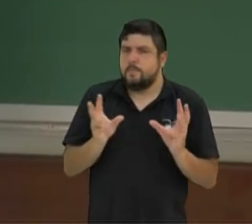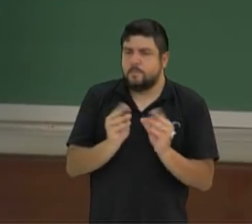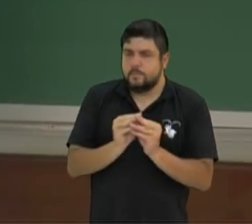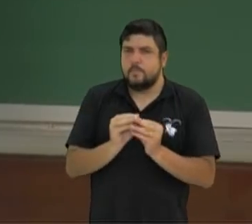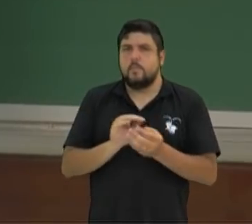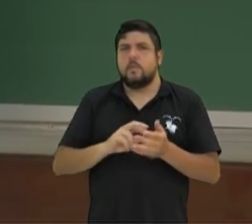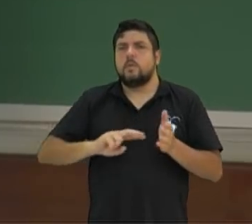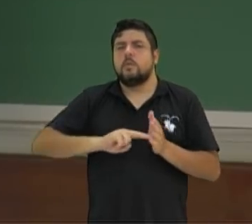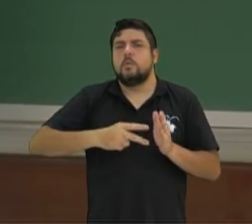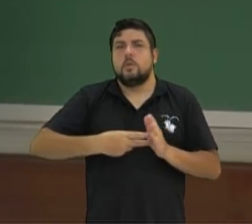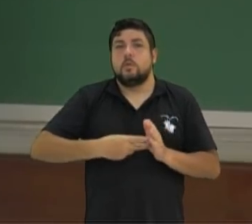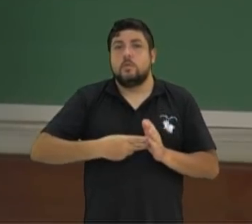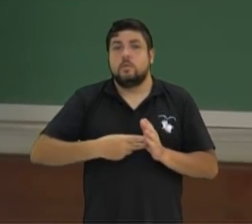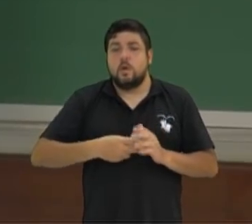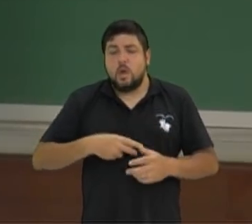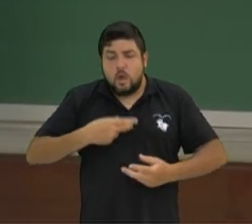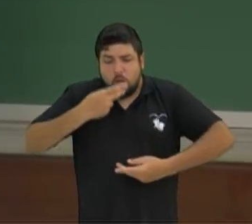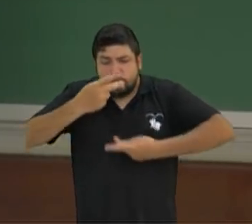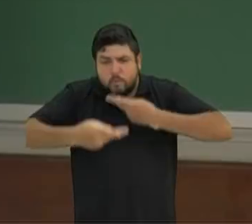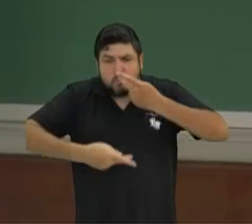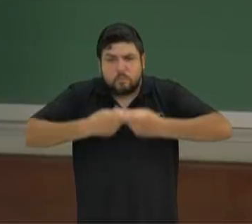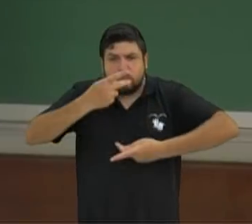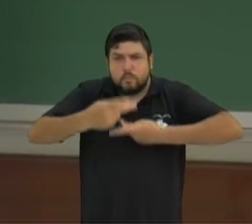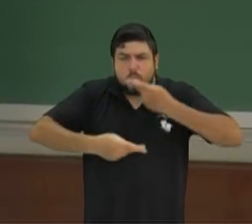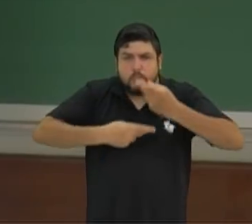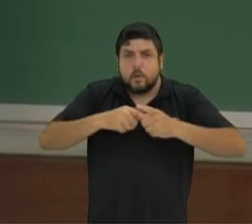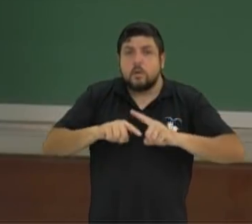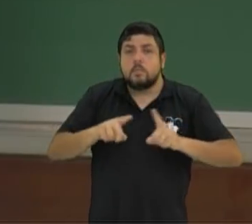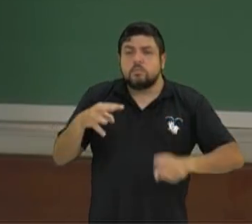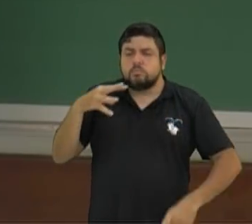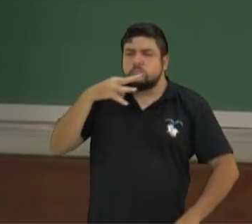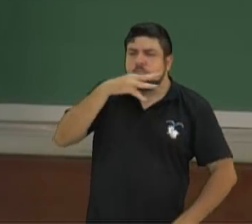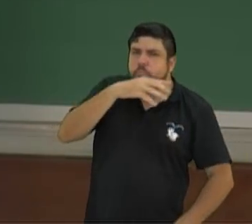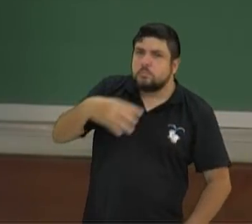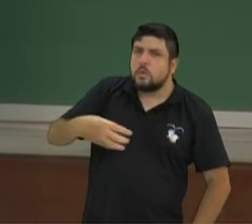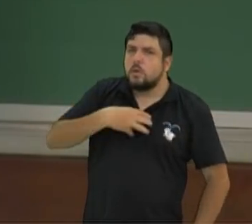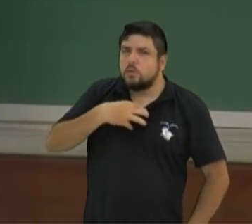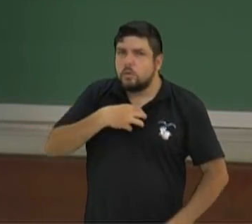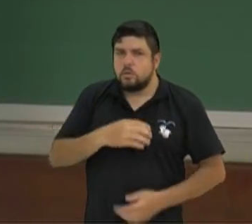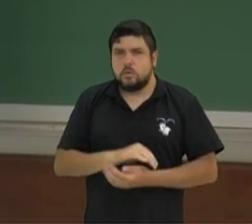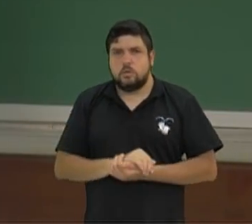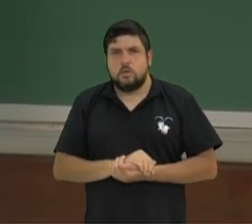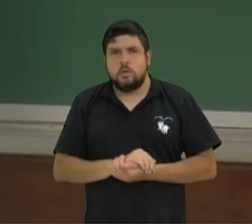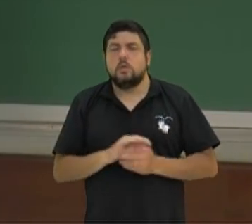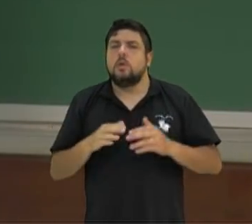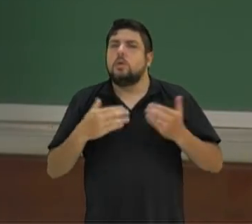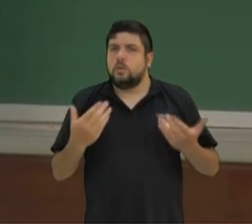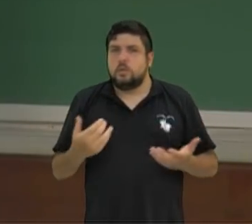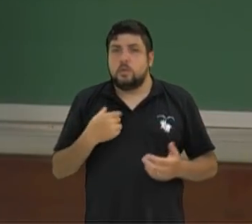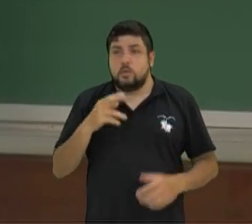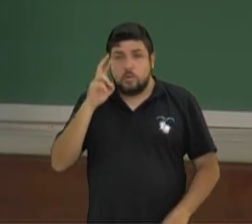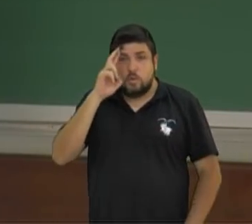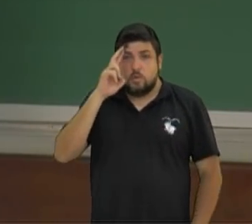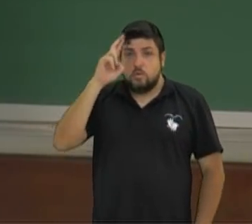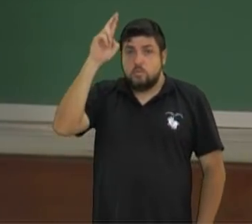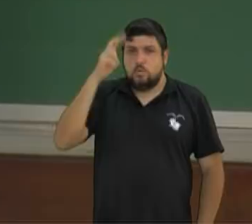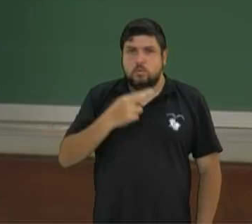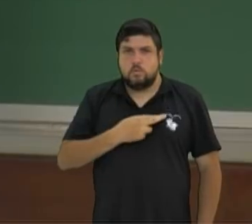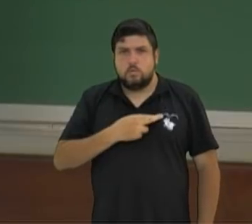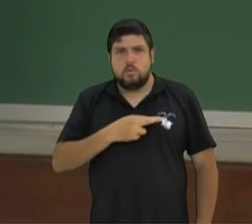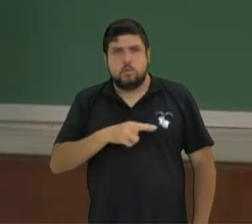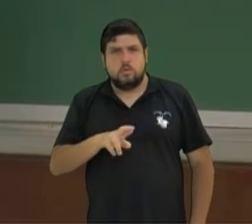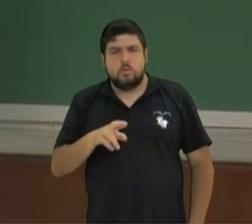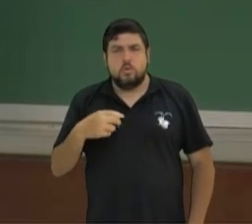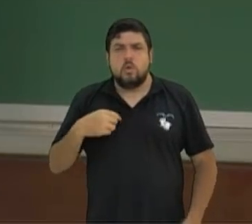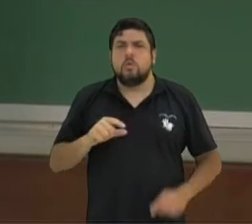história, mais importante do que a pessoa fala é o que ela faz, são as suas ações. Por isso, eles também, os líderes religiosos, são